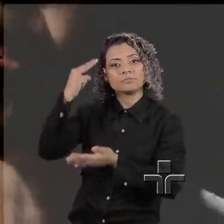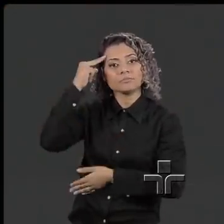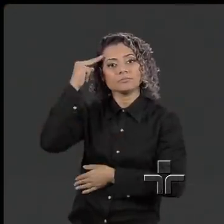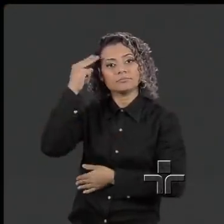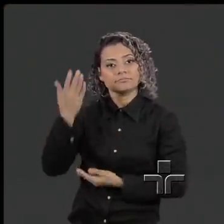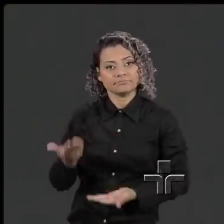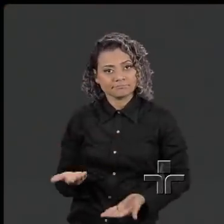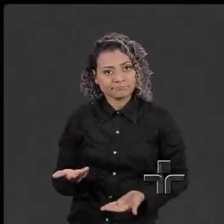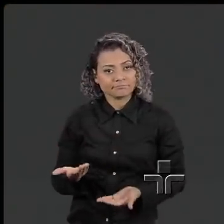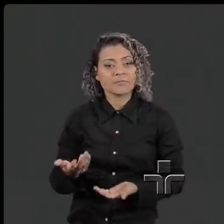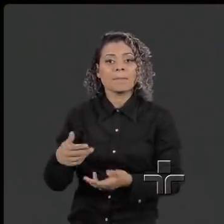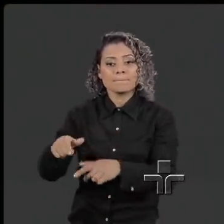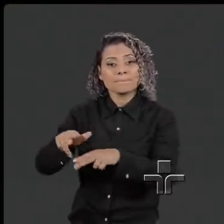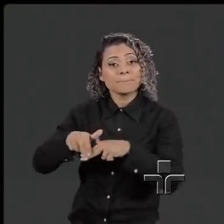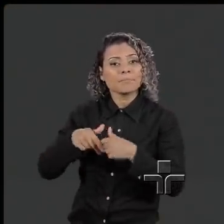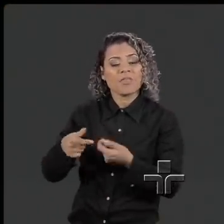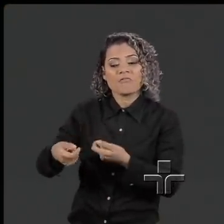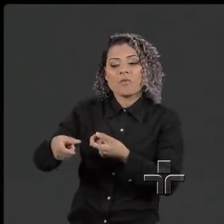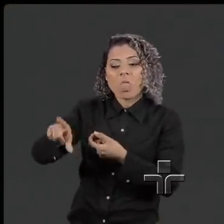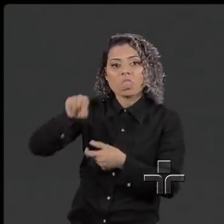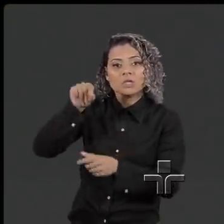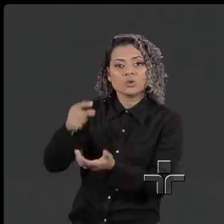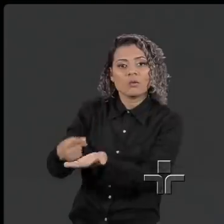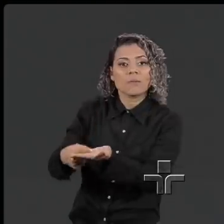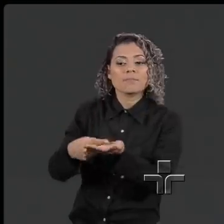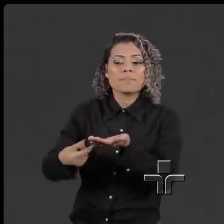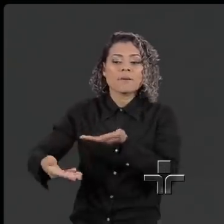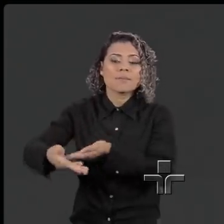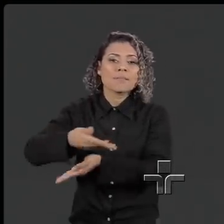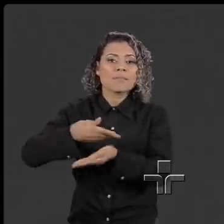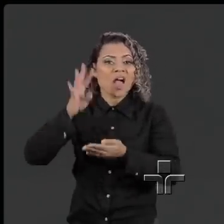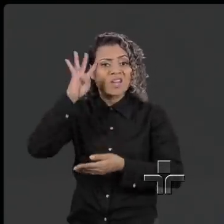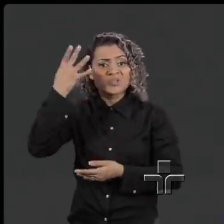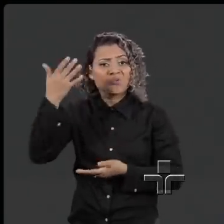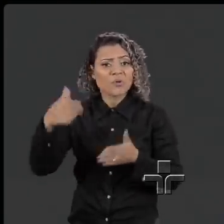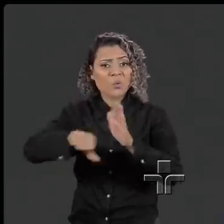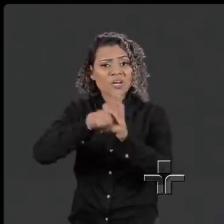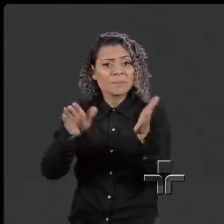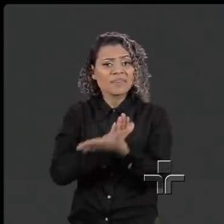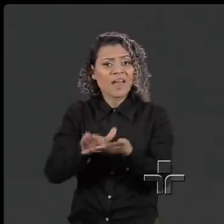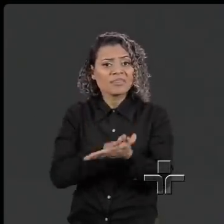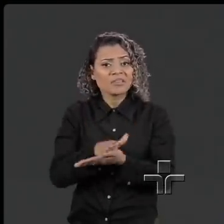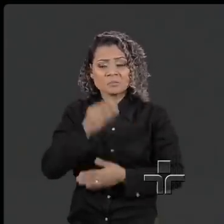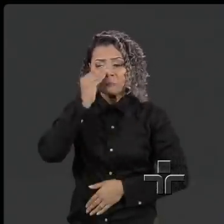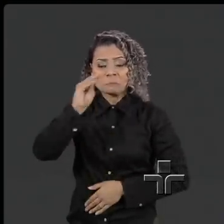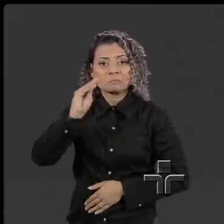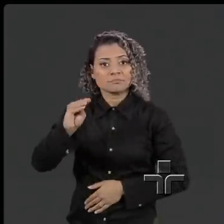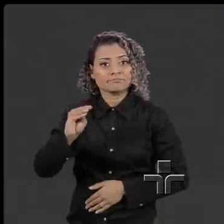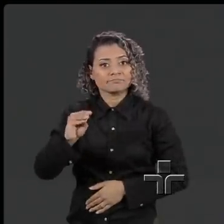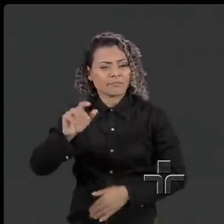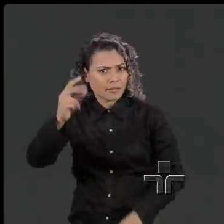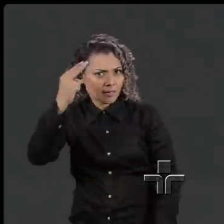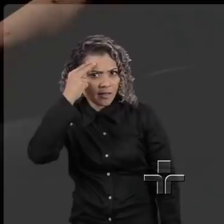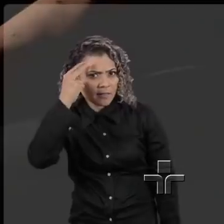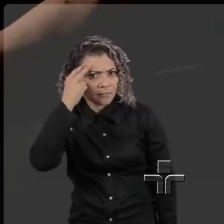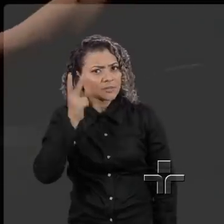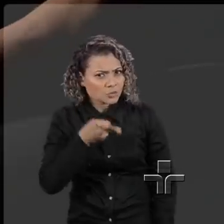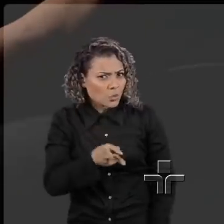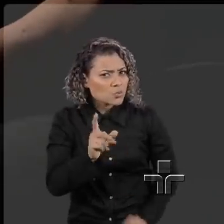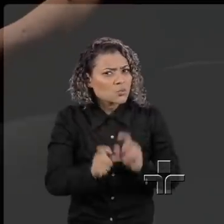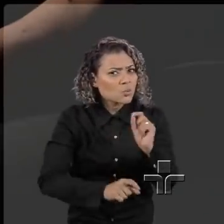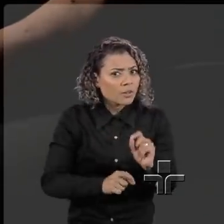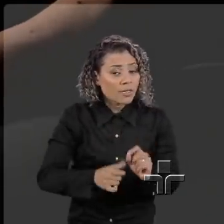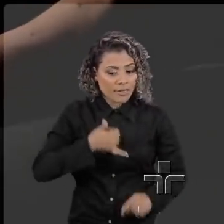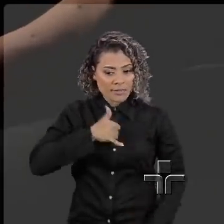a uma exigência de resolução desse crime hediondo. Ainda falando da Arábia Saudita, o caso